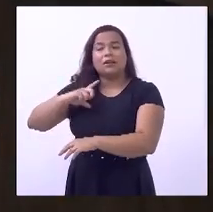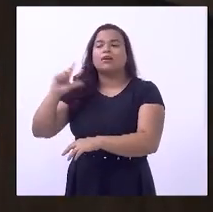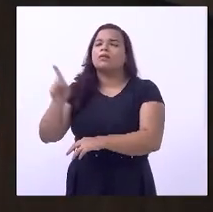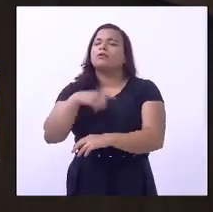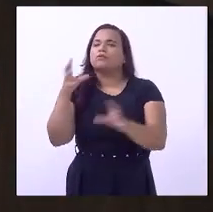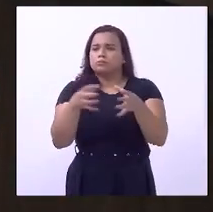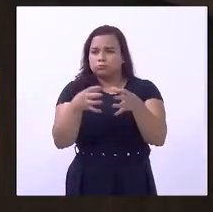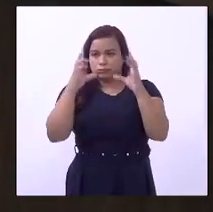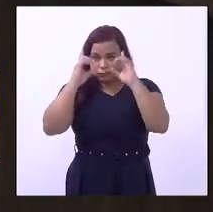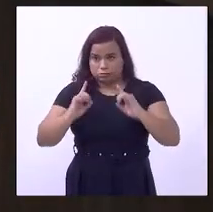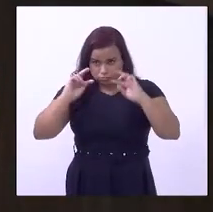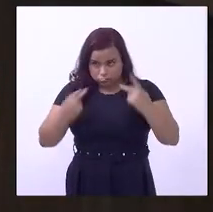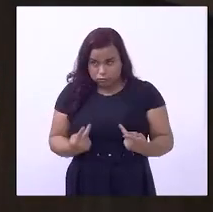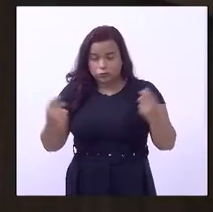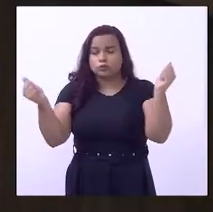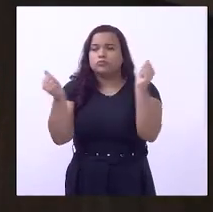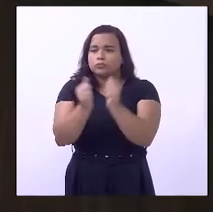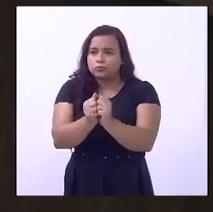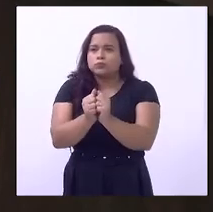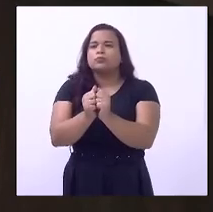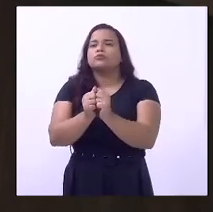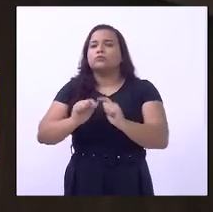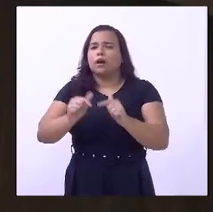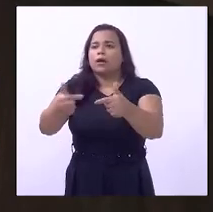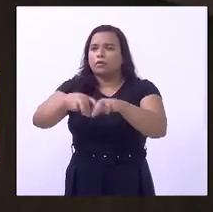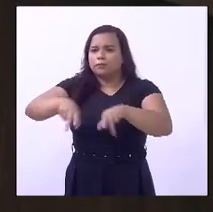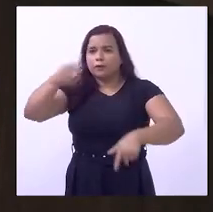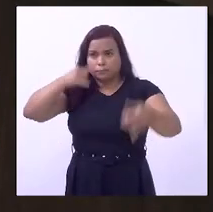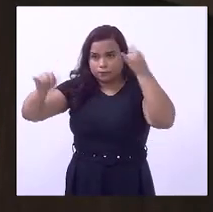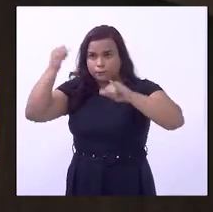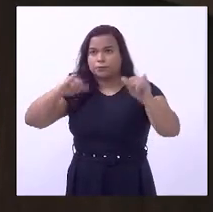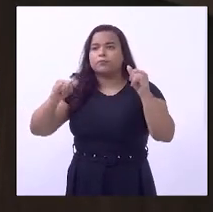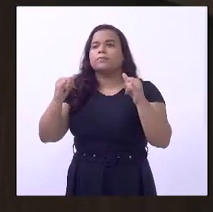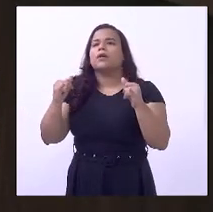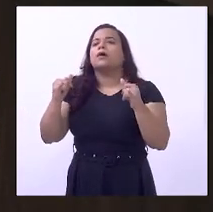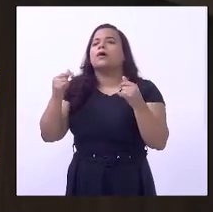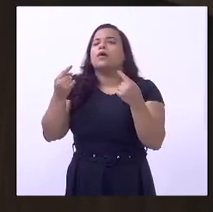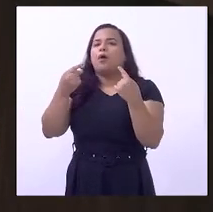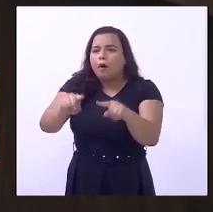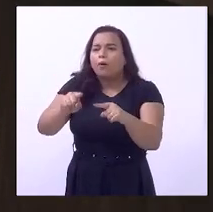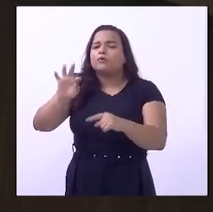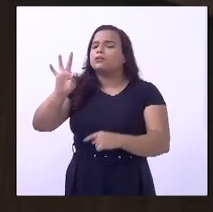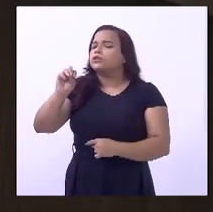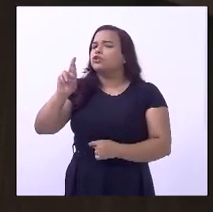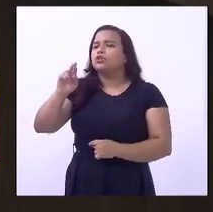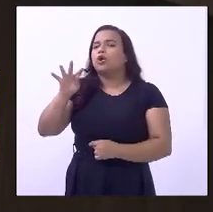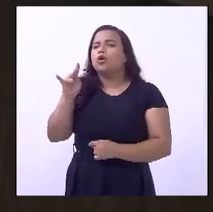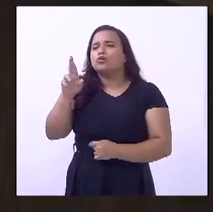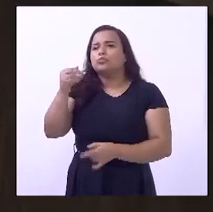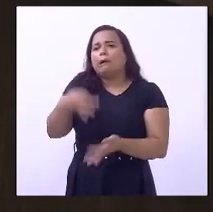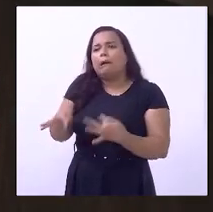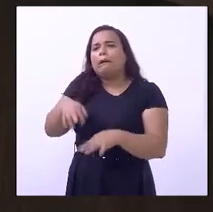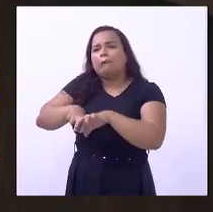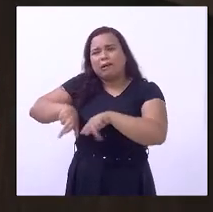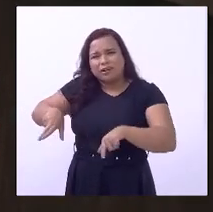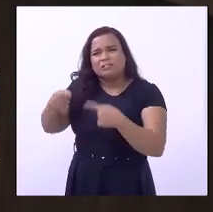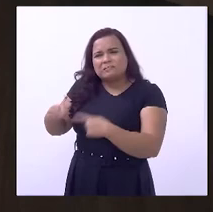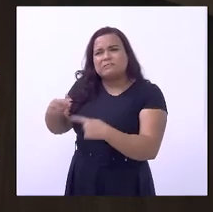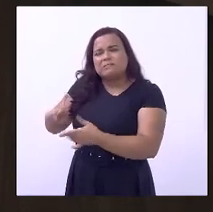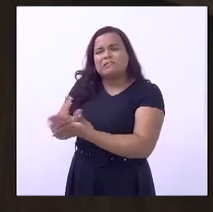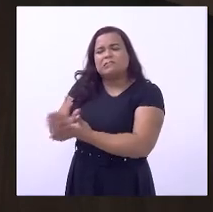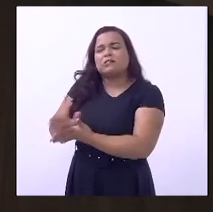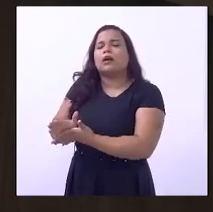Comissão de Direitos Humanos, juntamente com o Mecanismo de Prevenção e Combate à Tortura, visita diversas penitenciárias